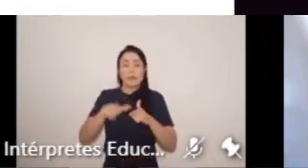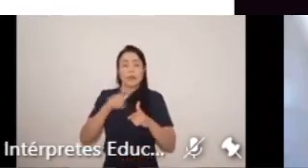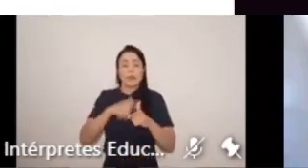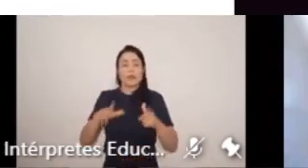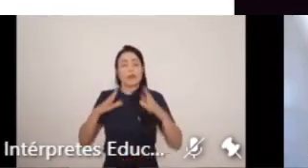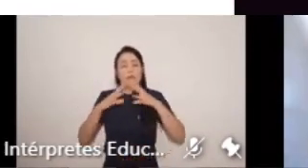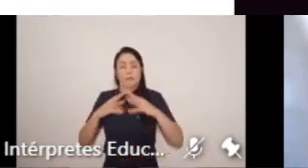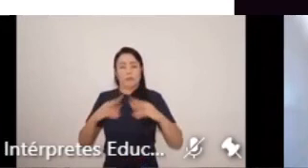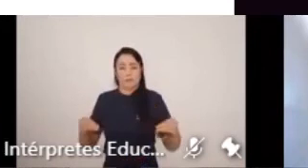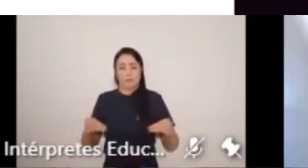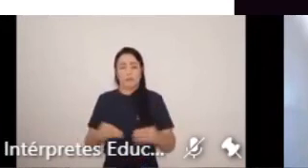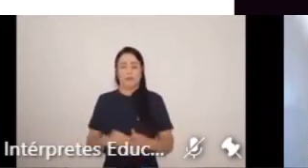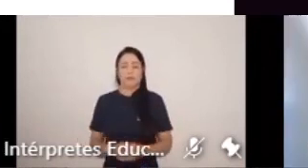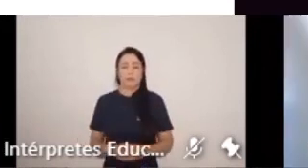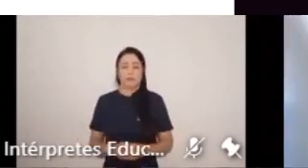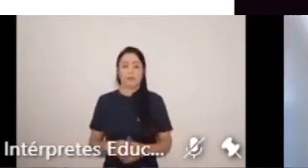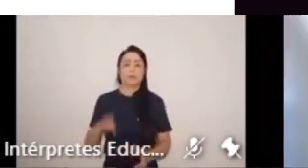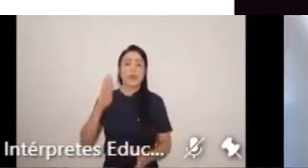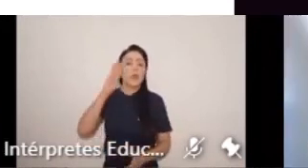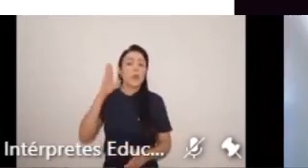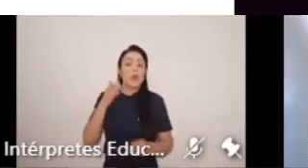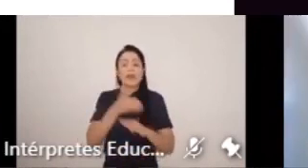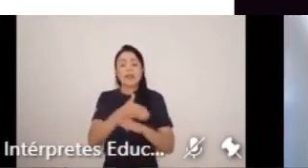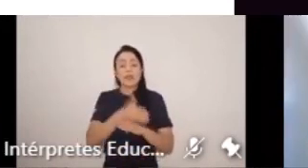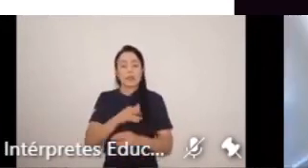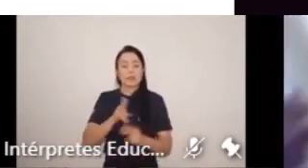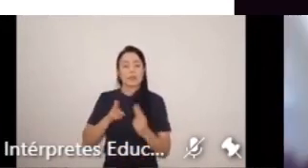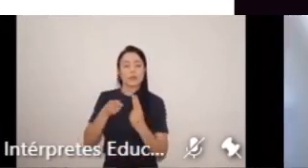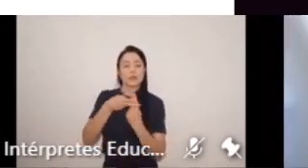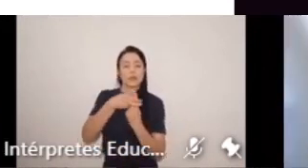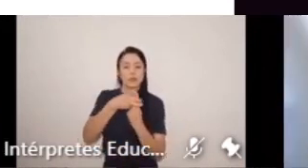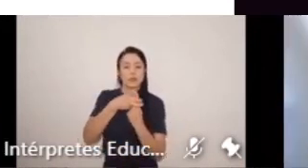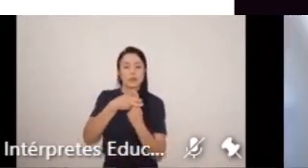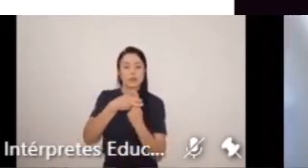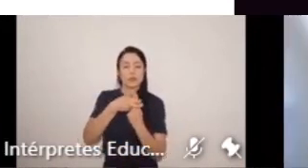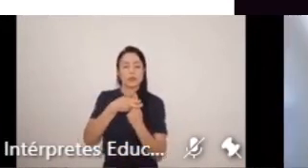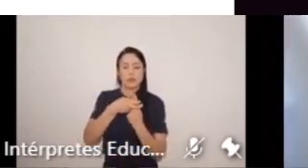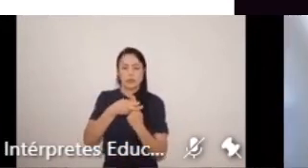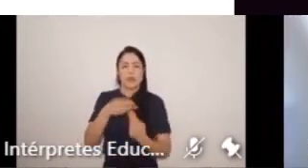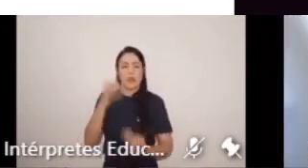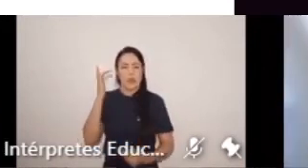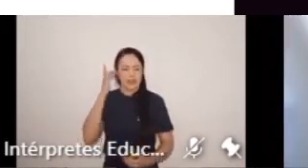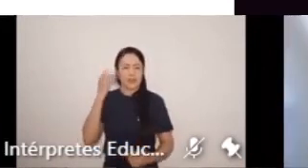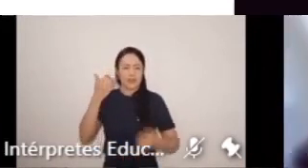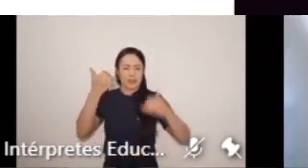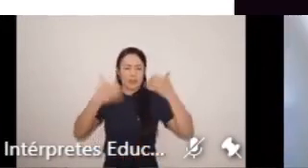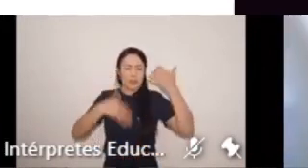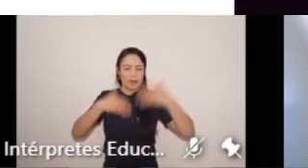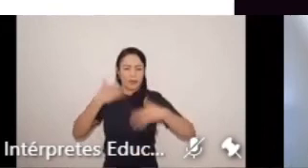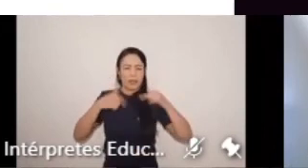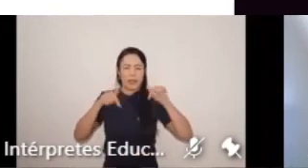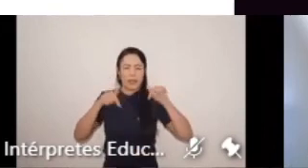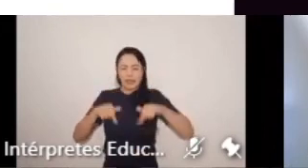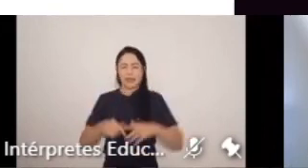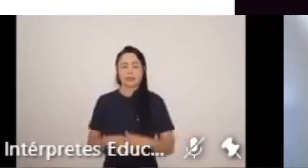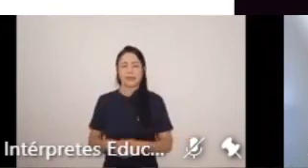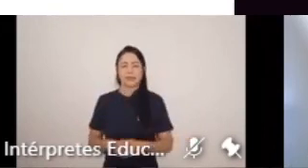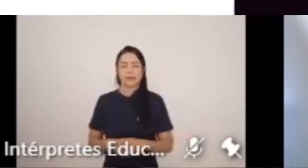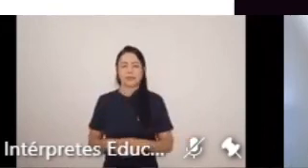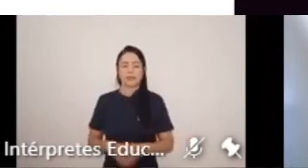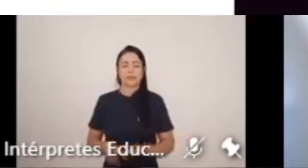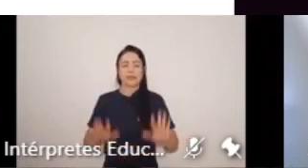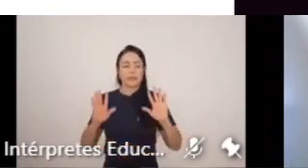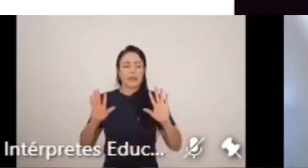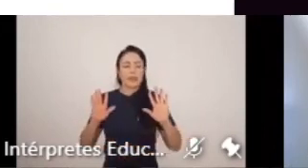principalmente por meio do acesso a SUS, que acredito que vai ser tratado por outros palestrantes, mas que